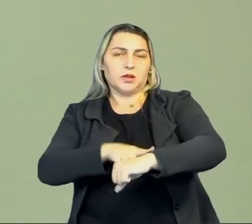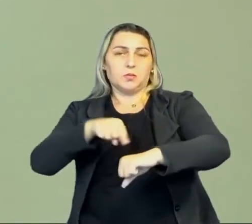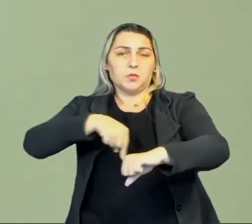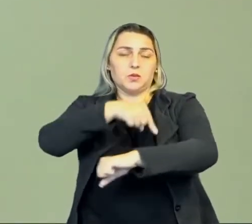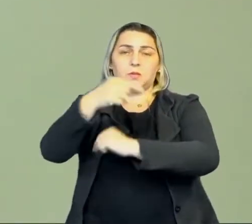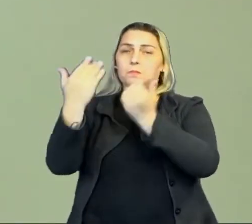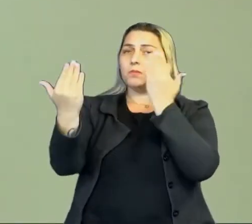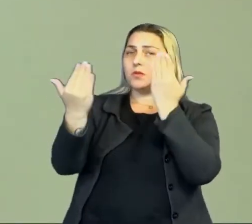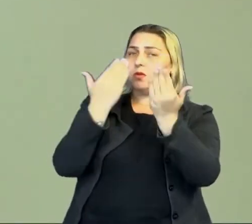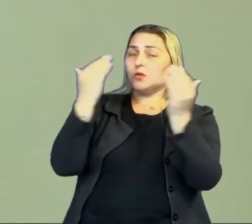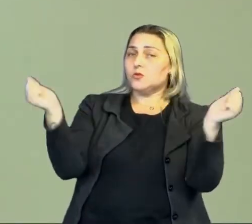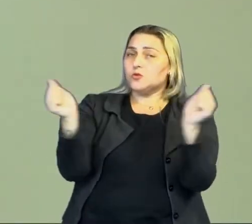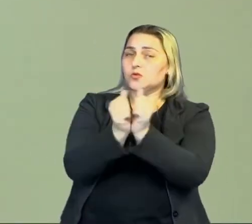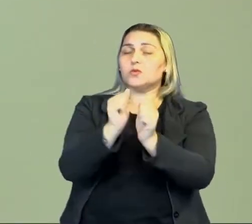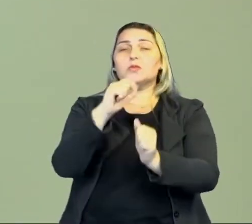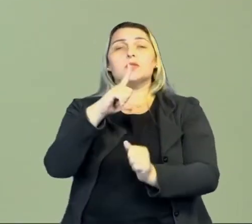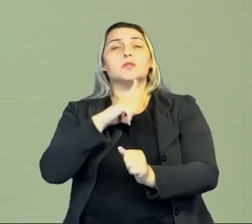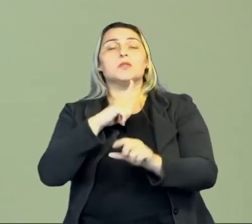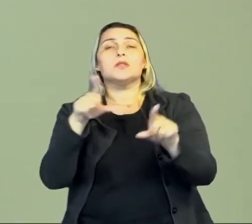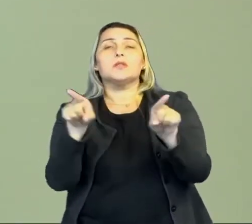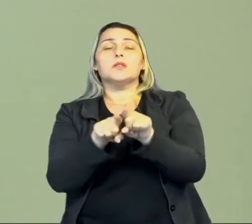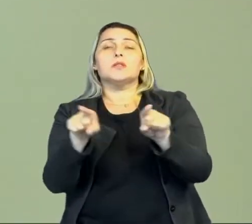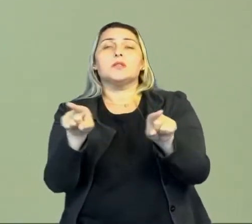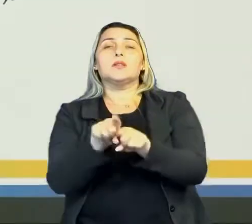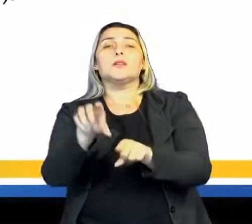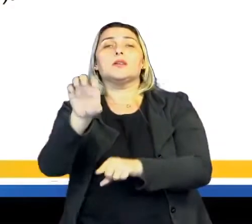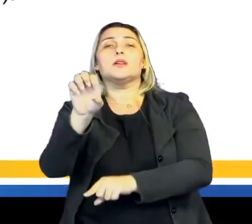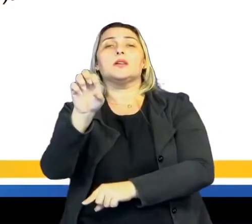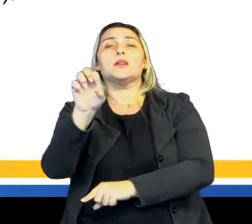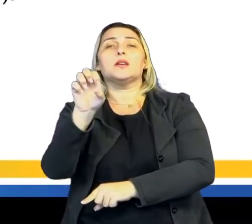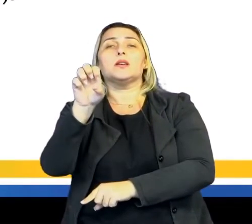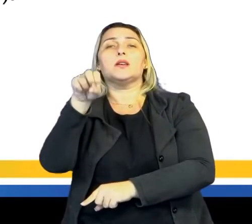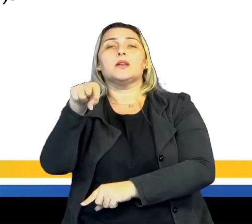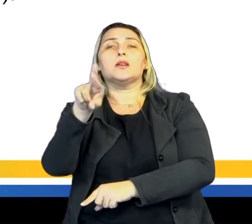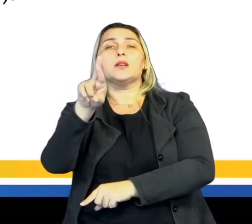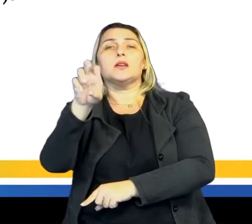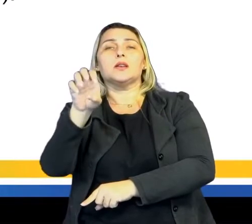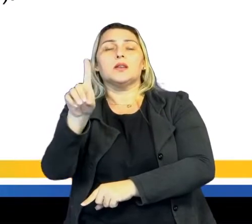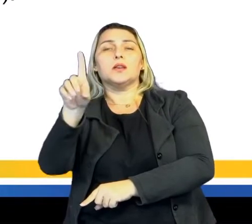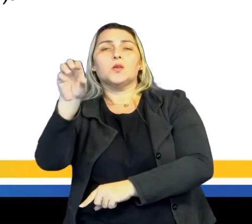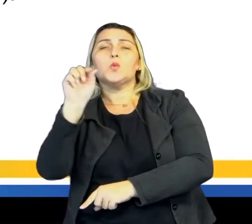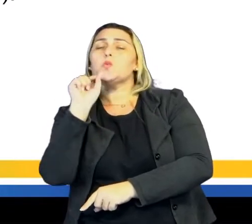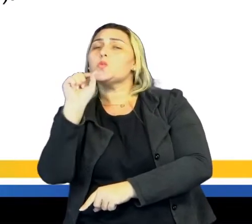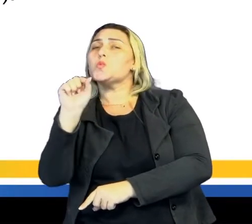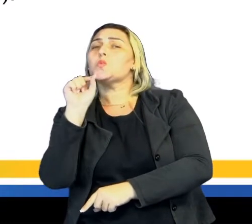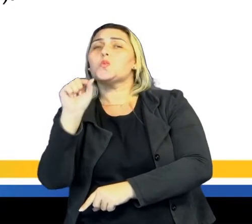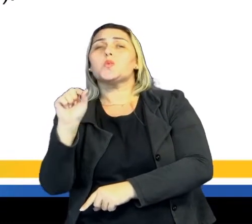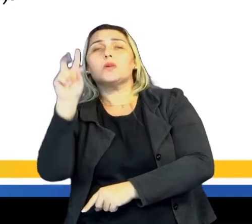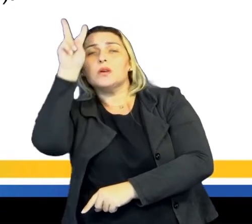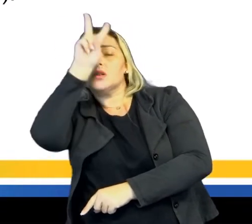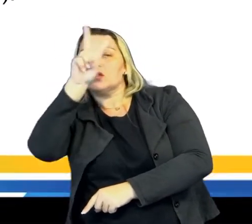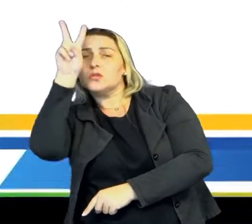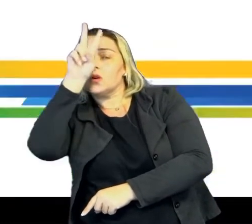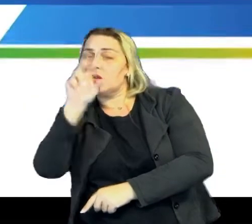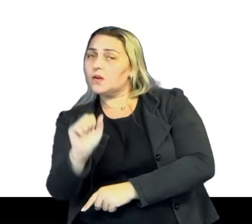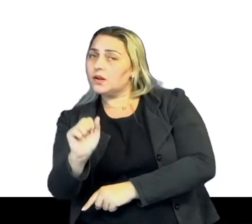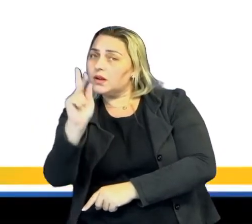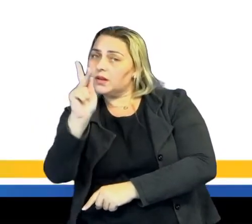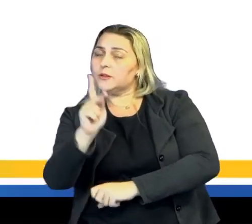cronológico e psicológico. E nós temos também o enredo, né? Sobre o que é a história,